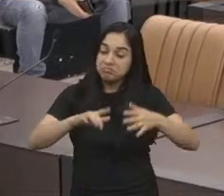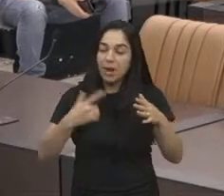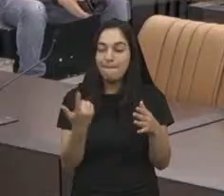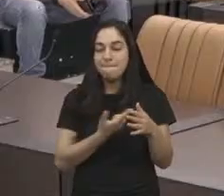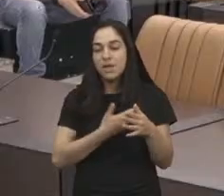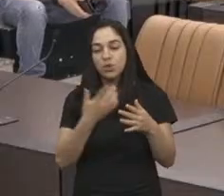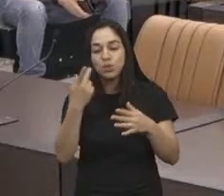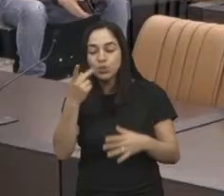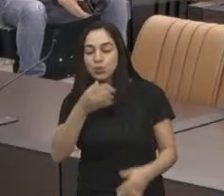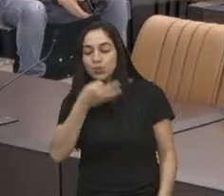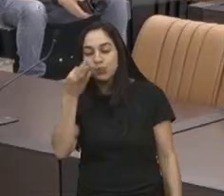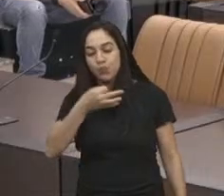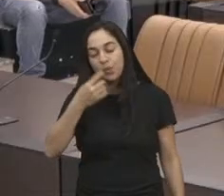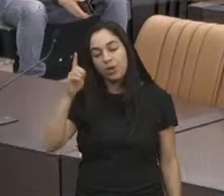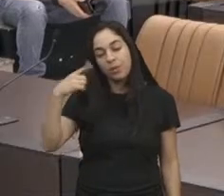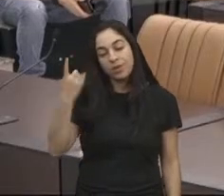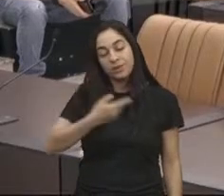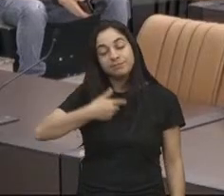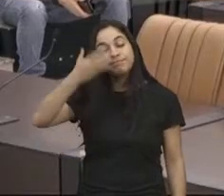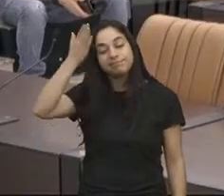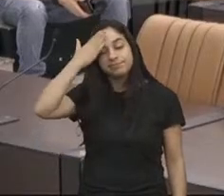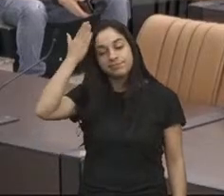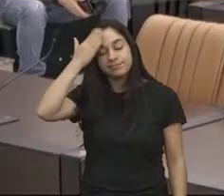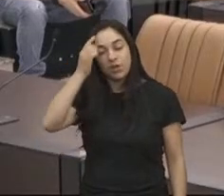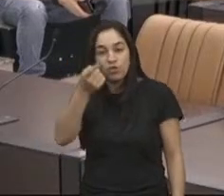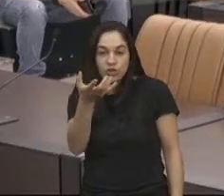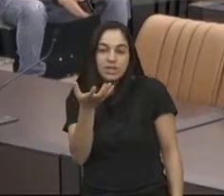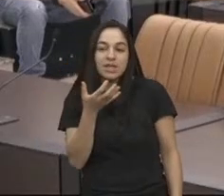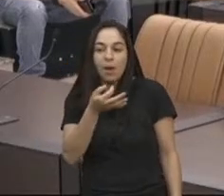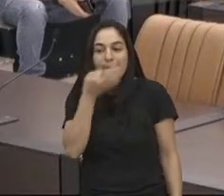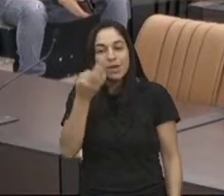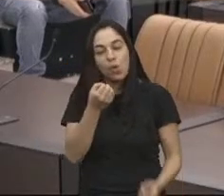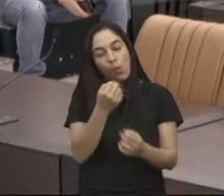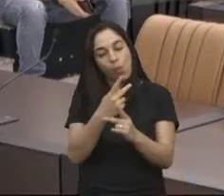vai ouvir vocês e a gente vai saber o que vocês querem dizer a gente, tá bom?